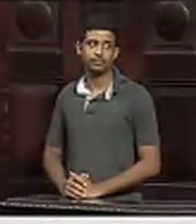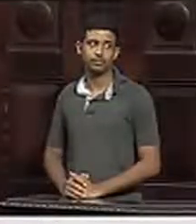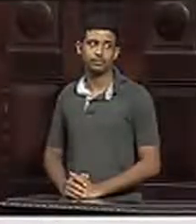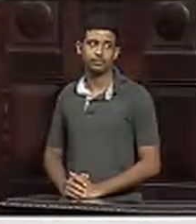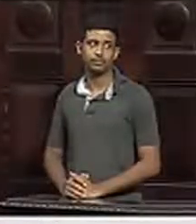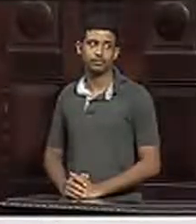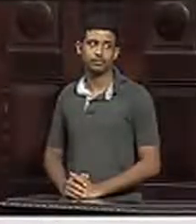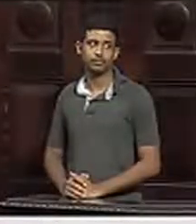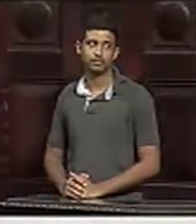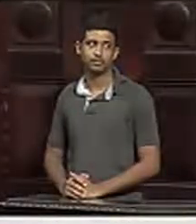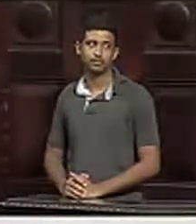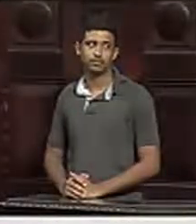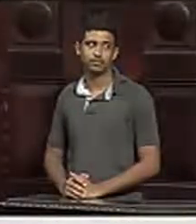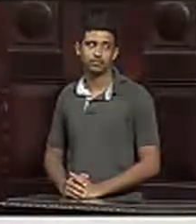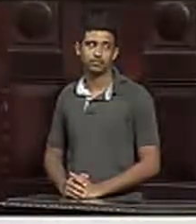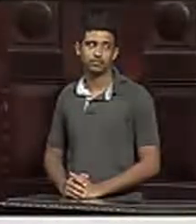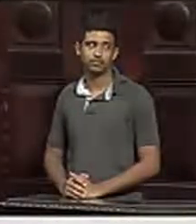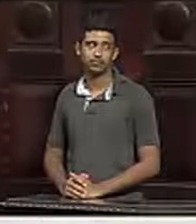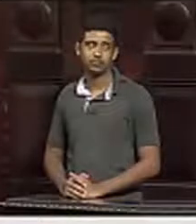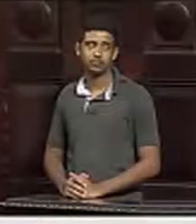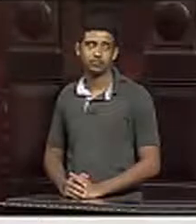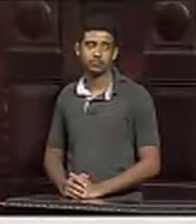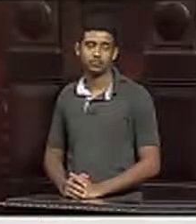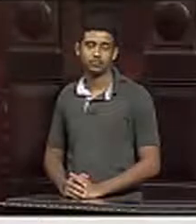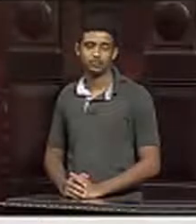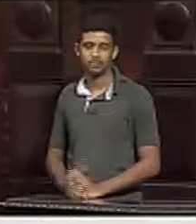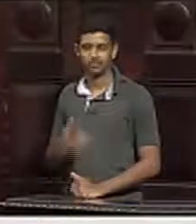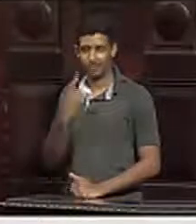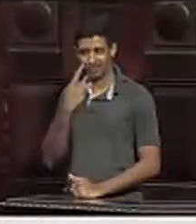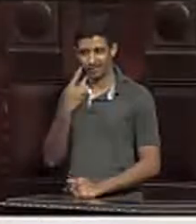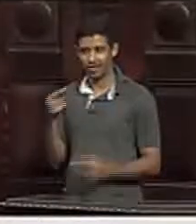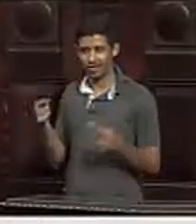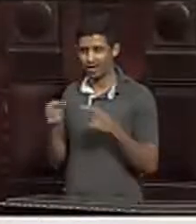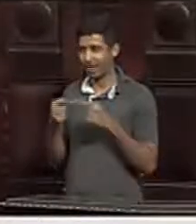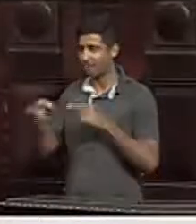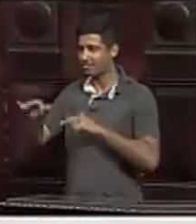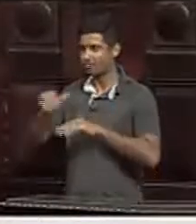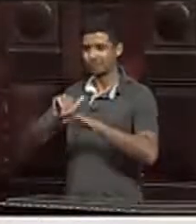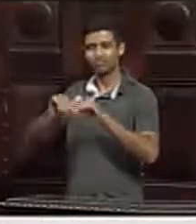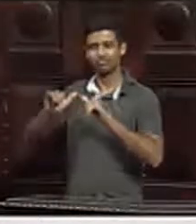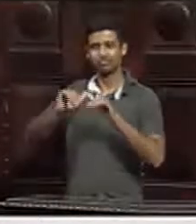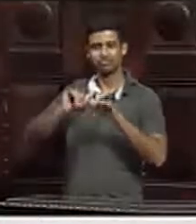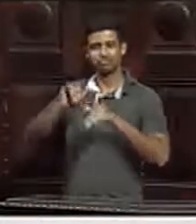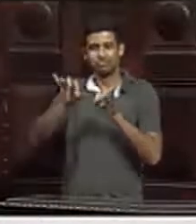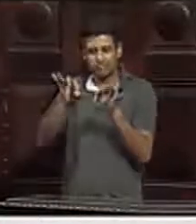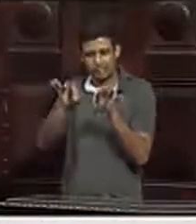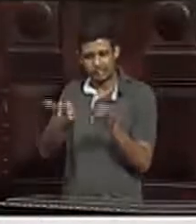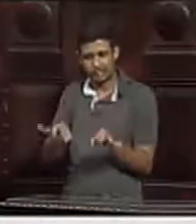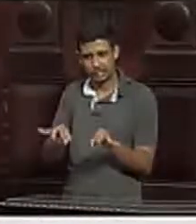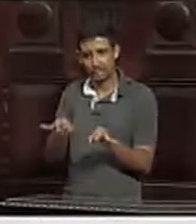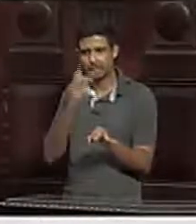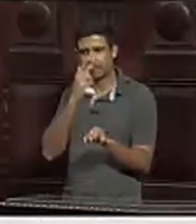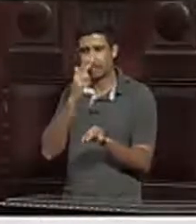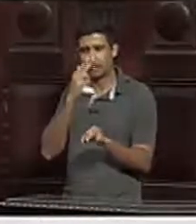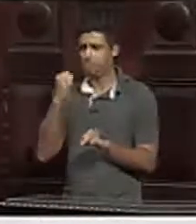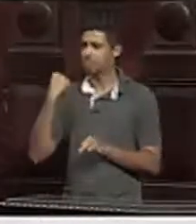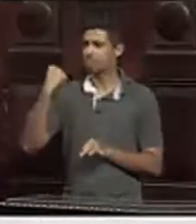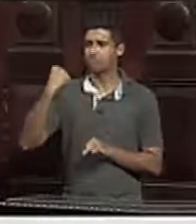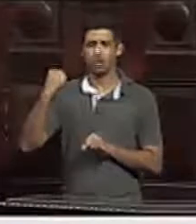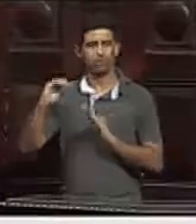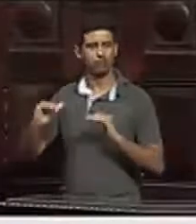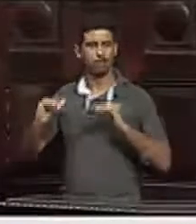são exatamente as chamadas potências hegemônicas, principalmente no mundo